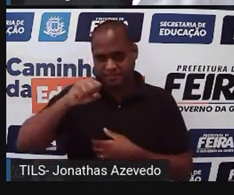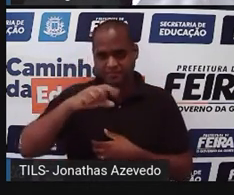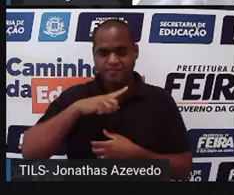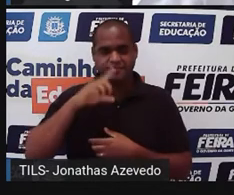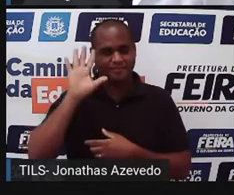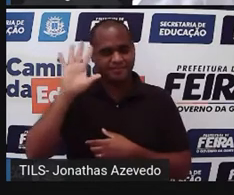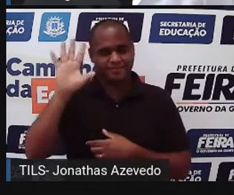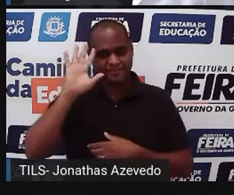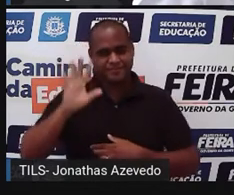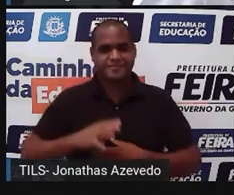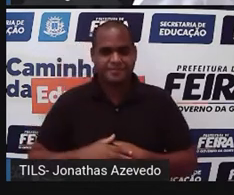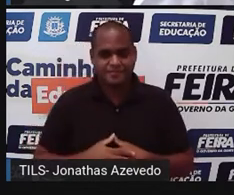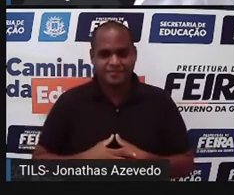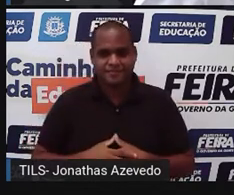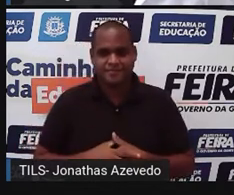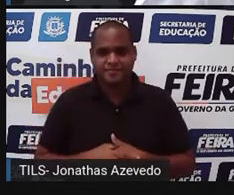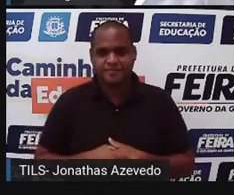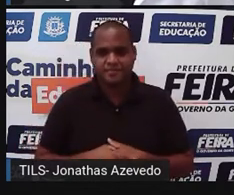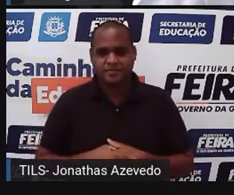segundos para você pensar